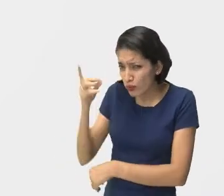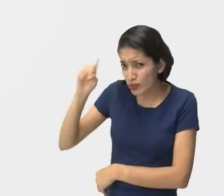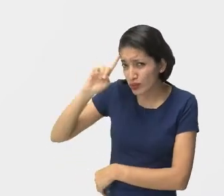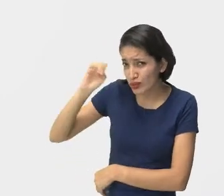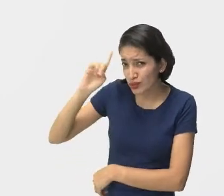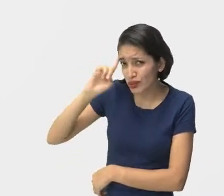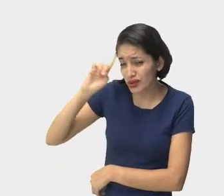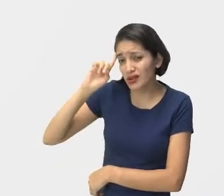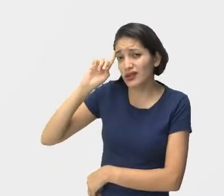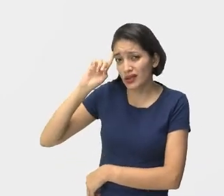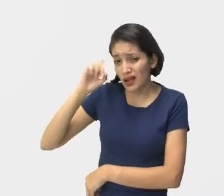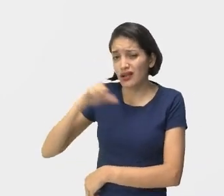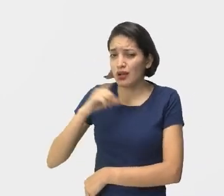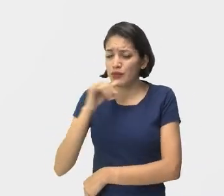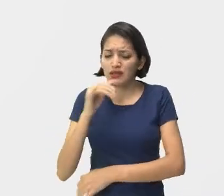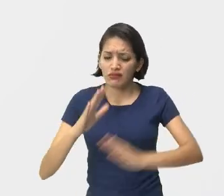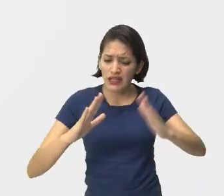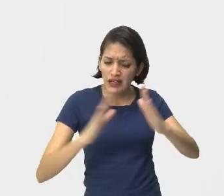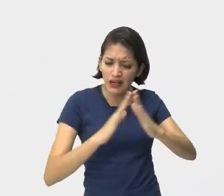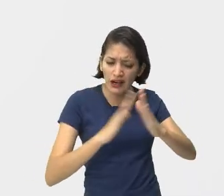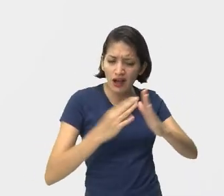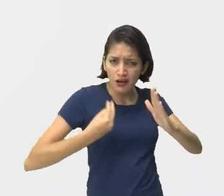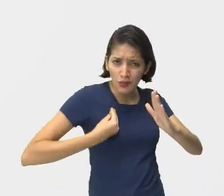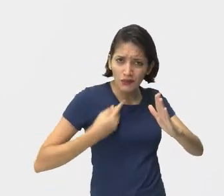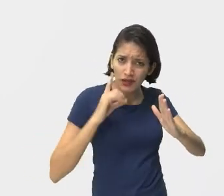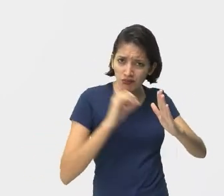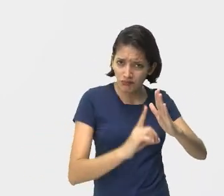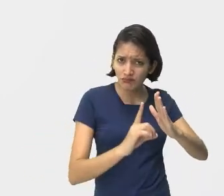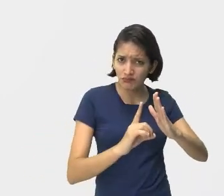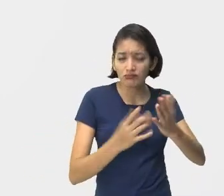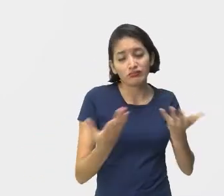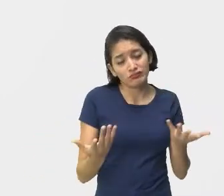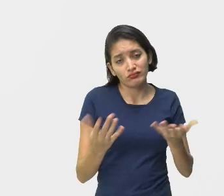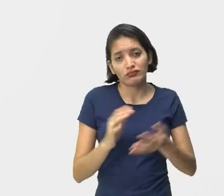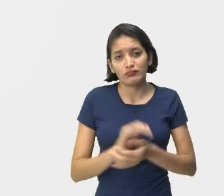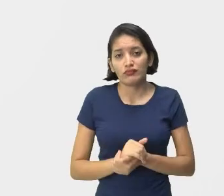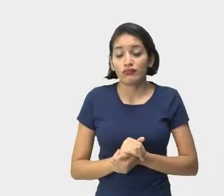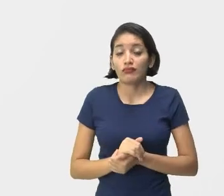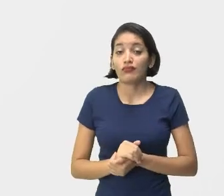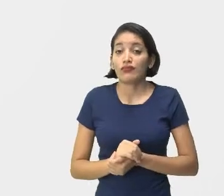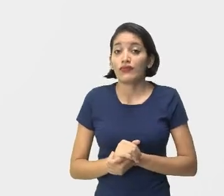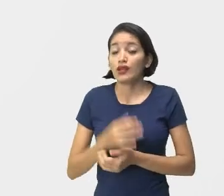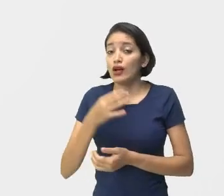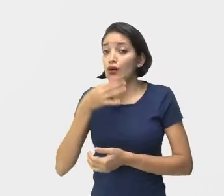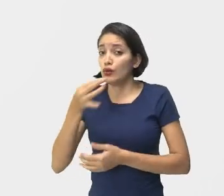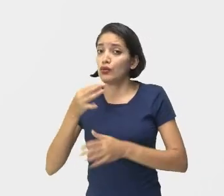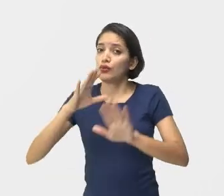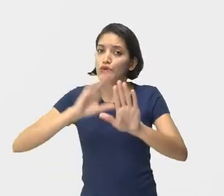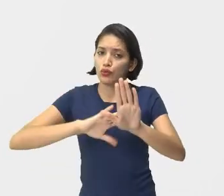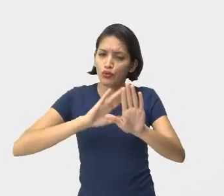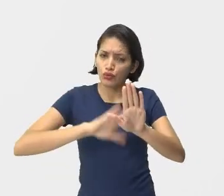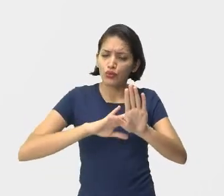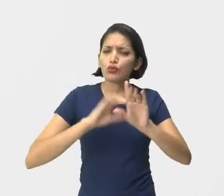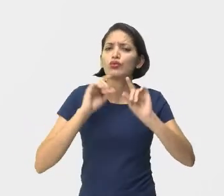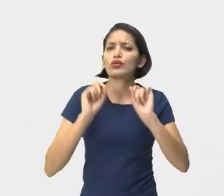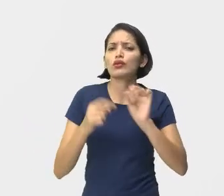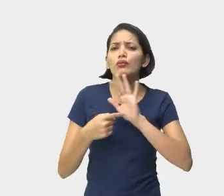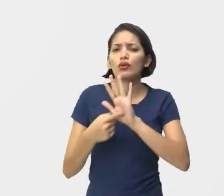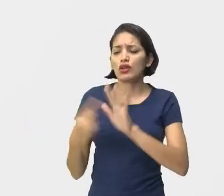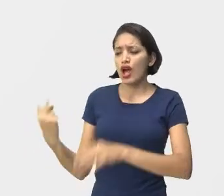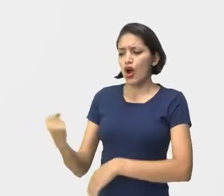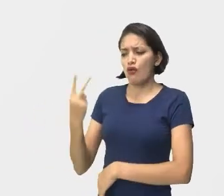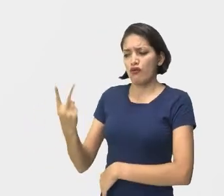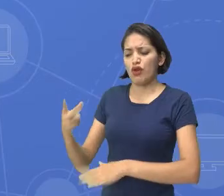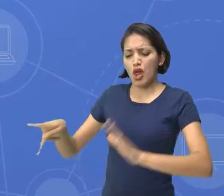todo mundo tem uma casa, uma moradia. Então o discurso ideológico tenta mostrar para nós que esses valores